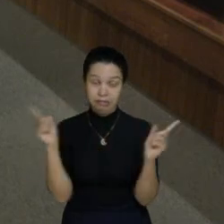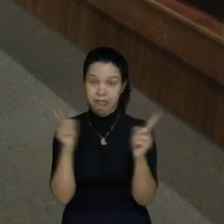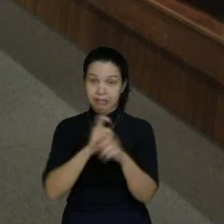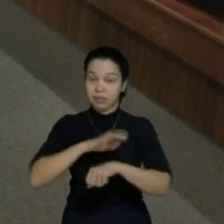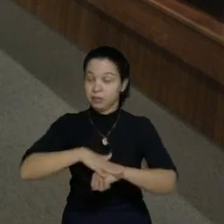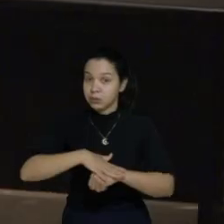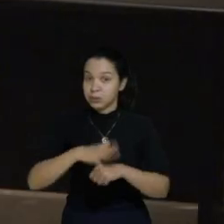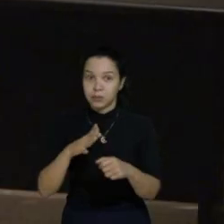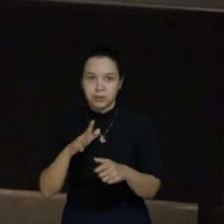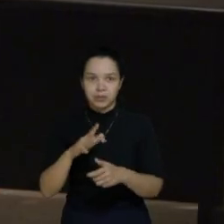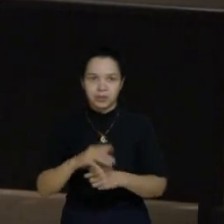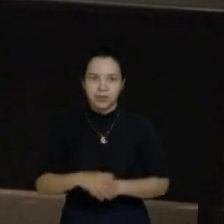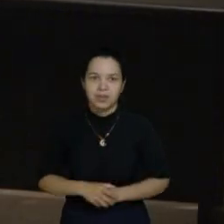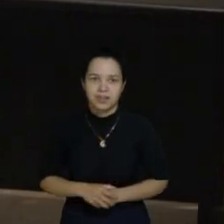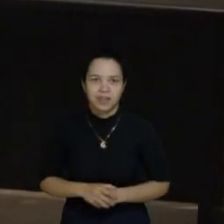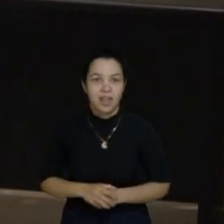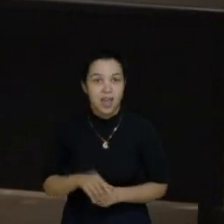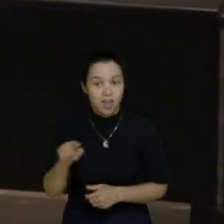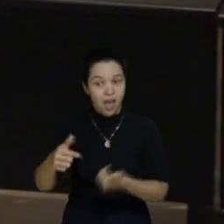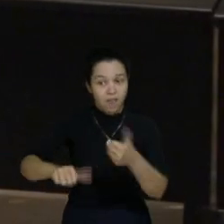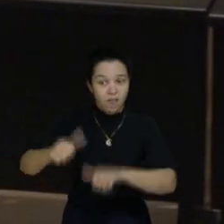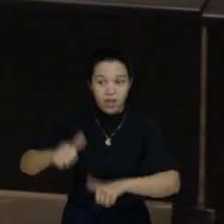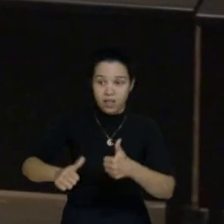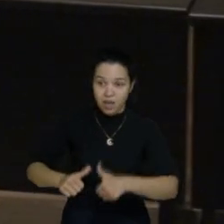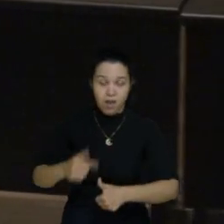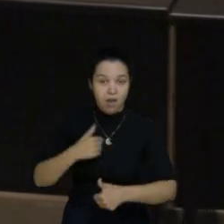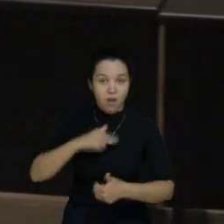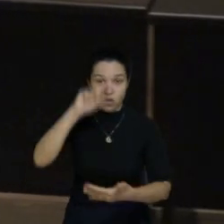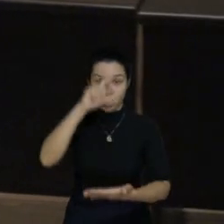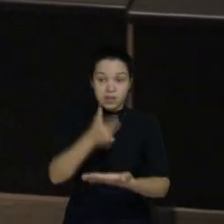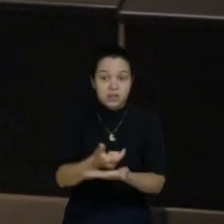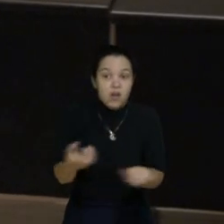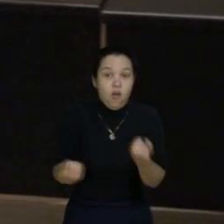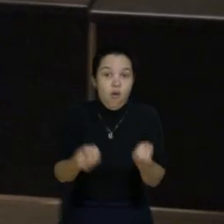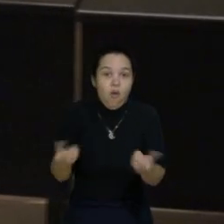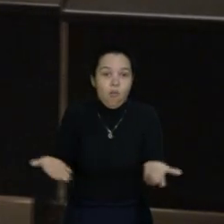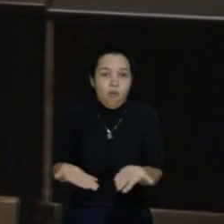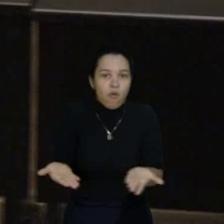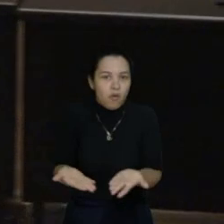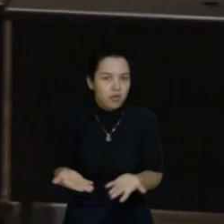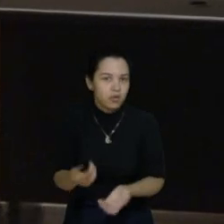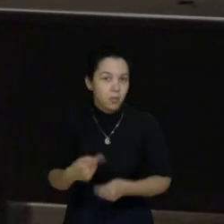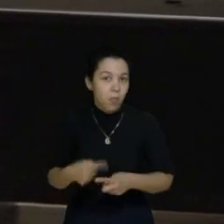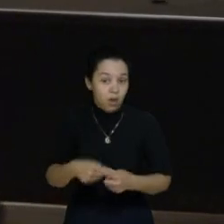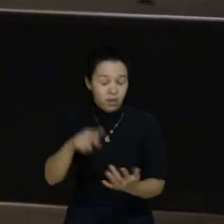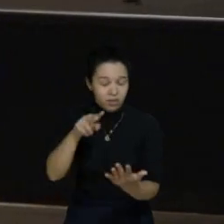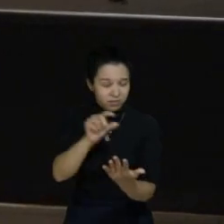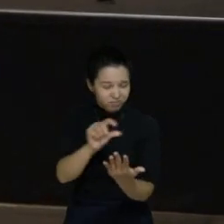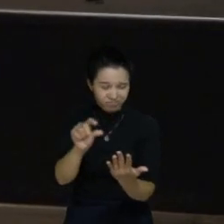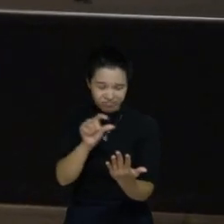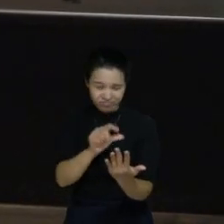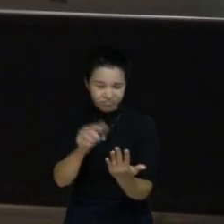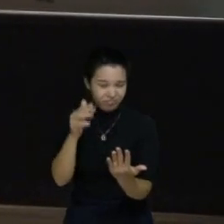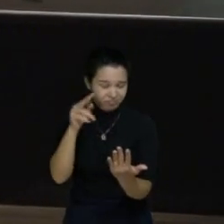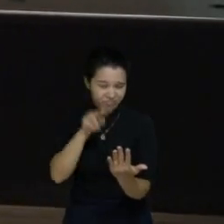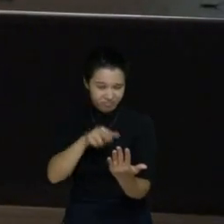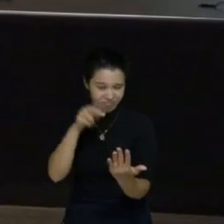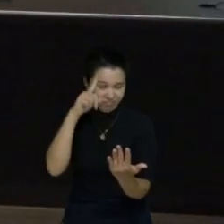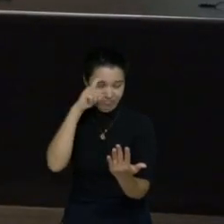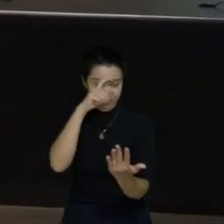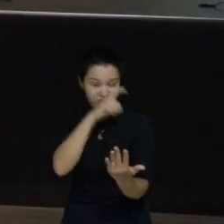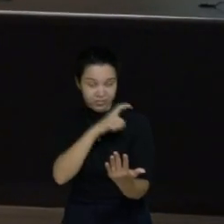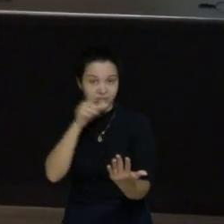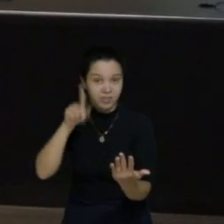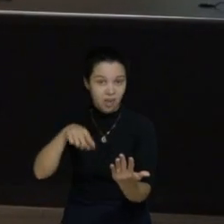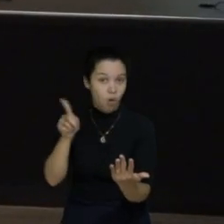que estão avaliando o quant atacada tá a minha dislexia hoje porque assim é o quão vai ser difícil eu ler o enunciado da questão e não se eu sei ou não sei responder